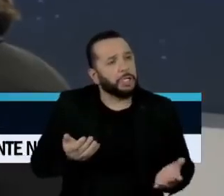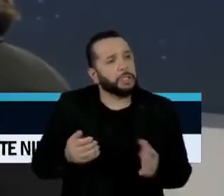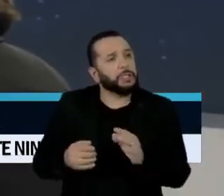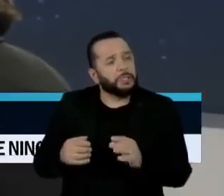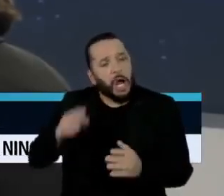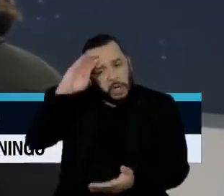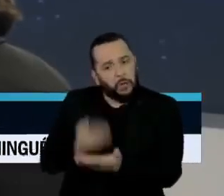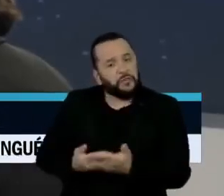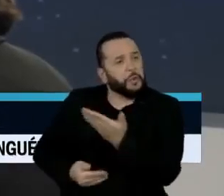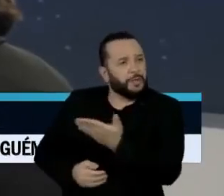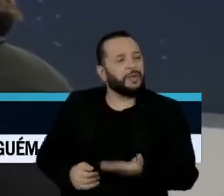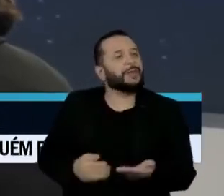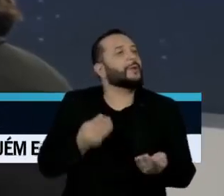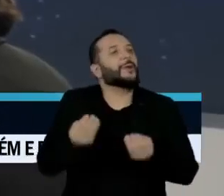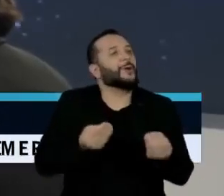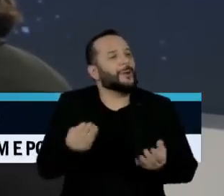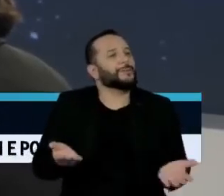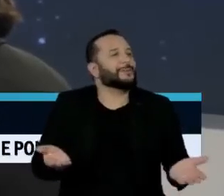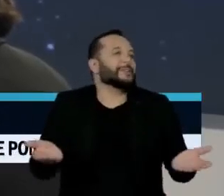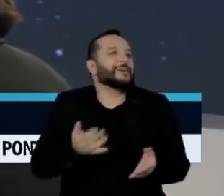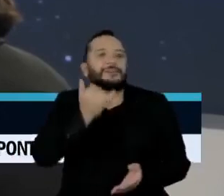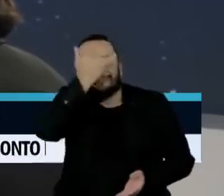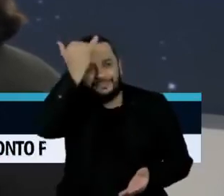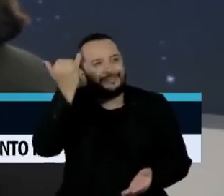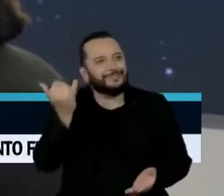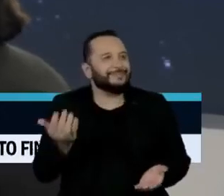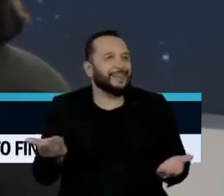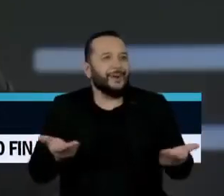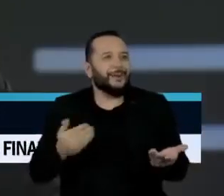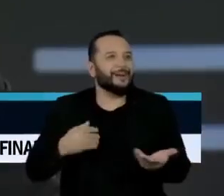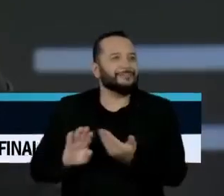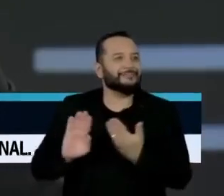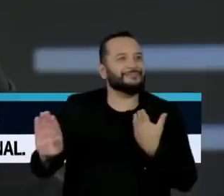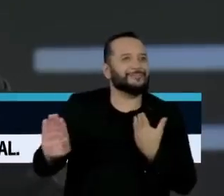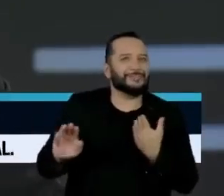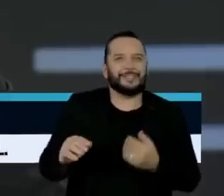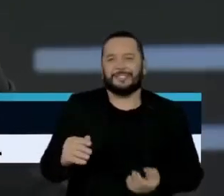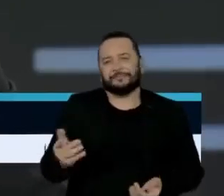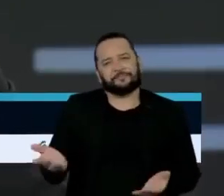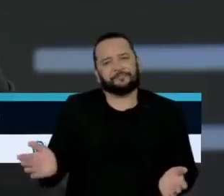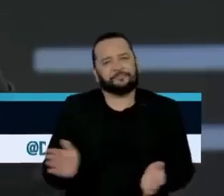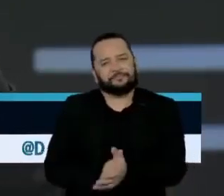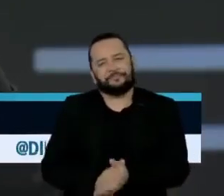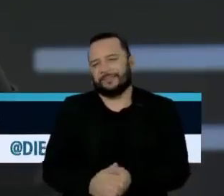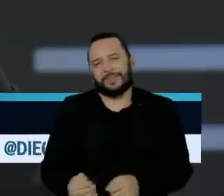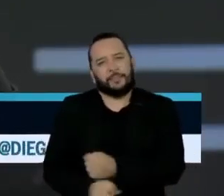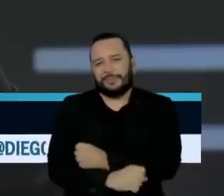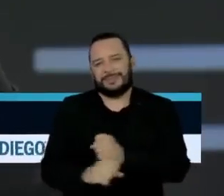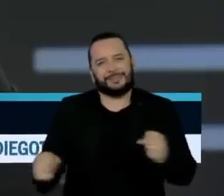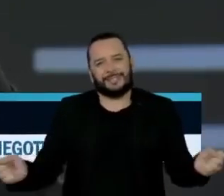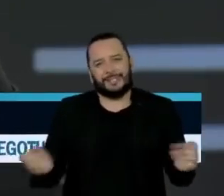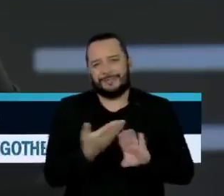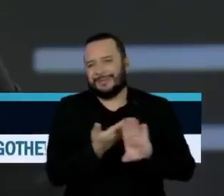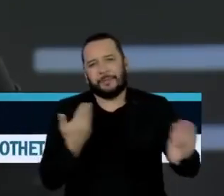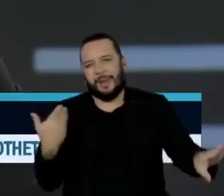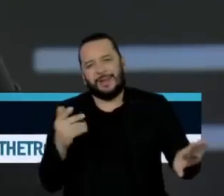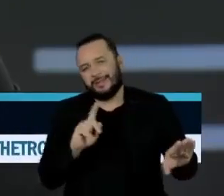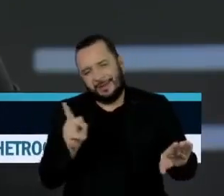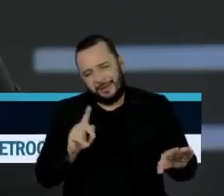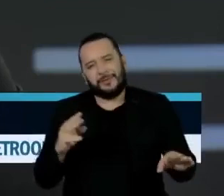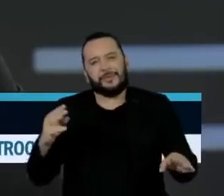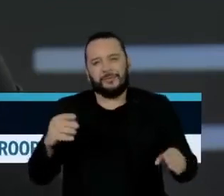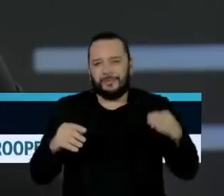incendiária entre os dois isso o dizem se lá do caso muito difícil gerir impossível Karen que o